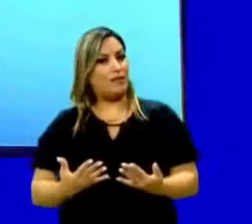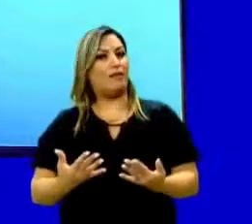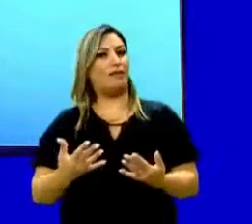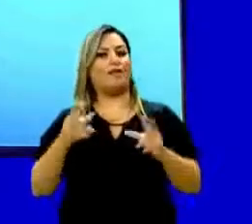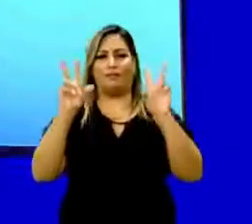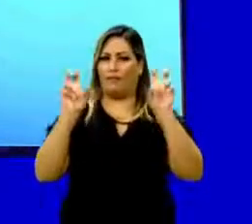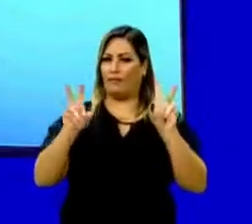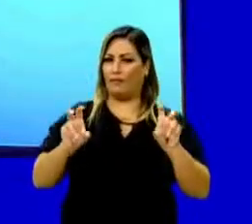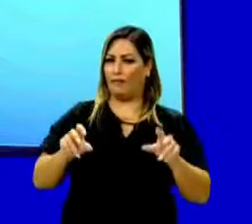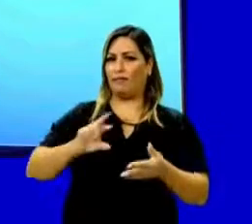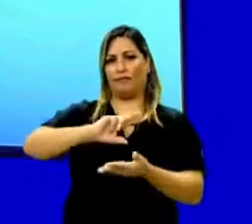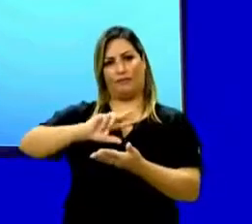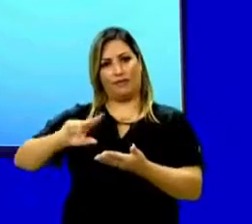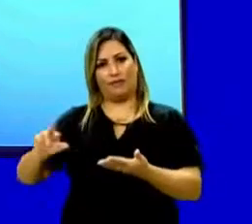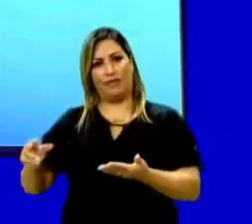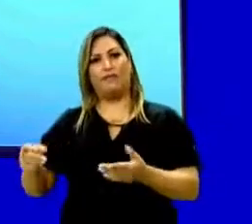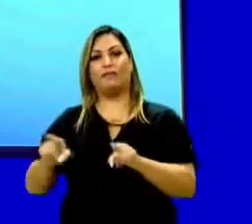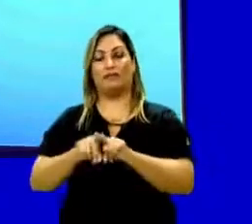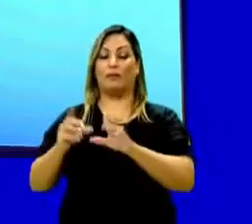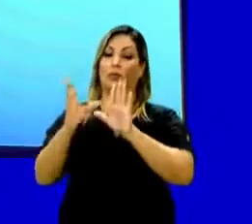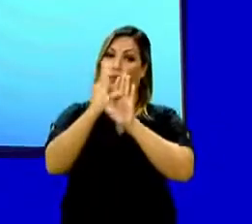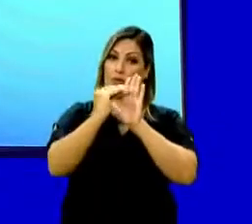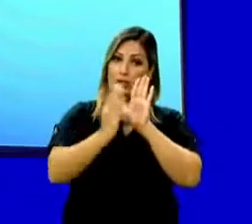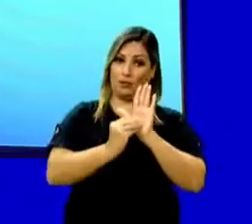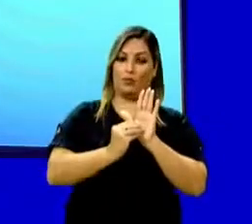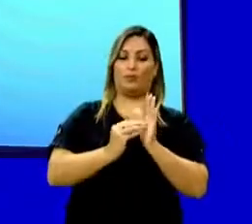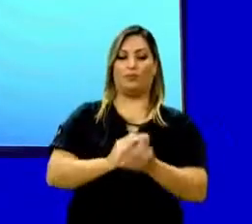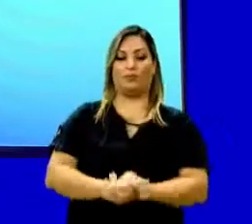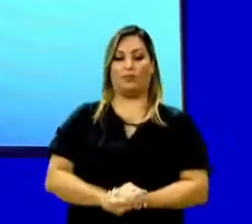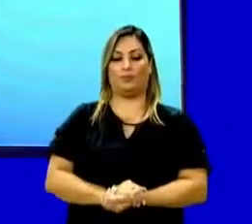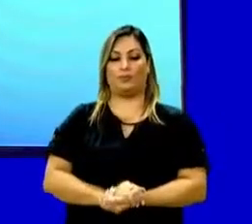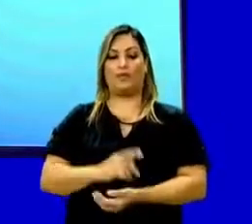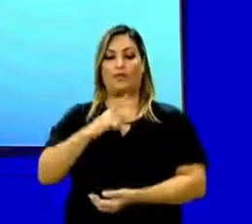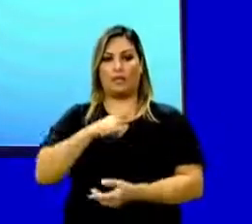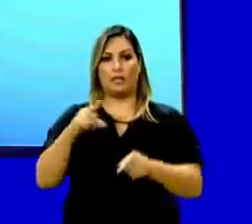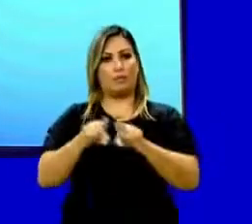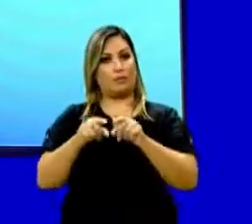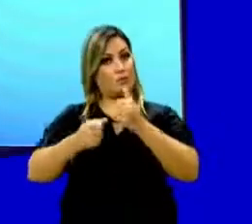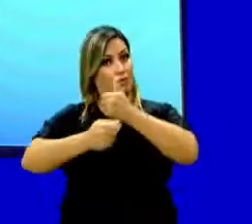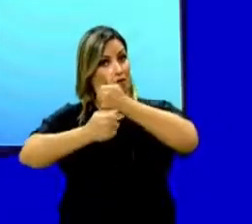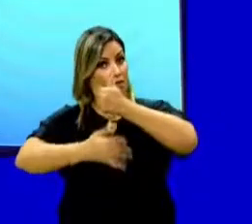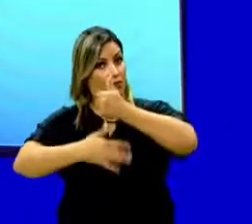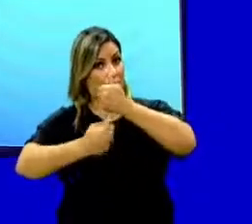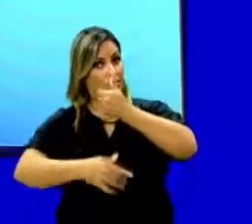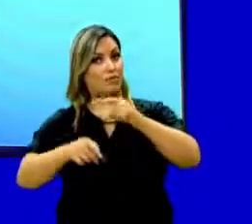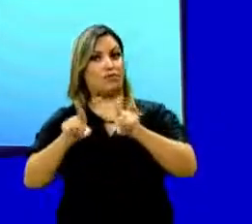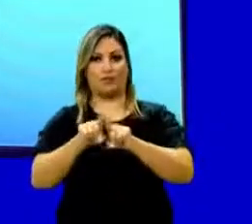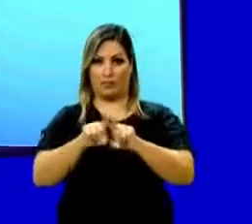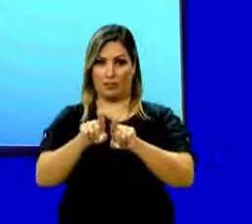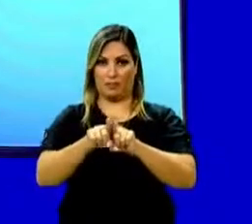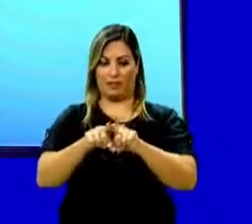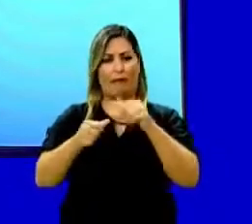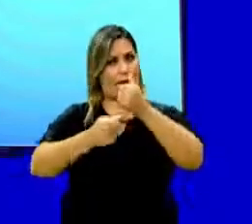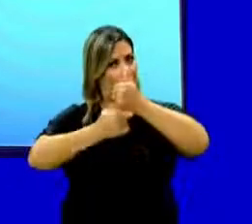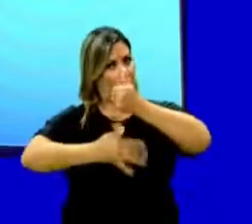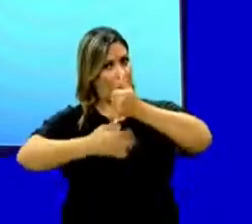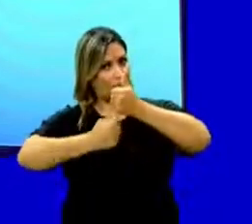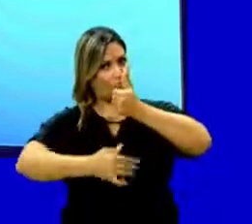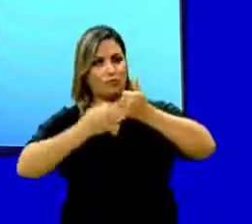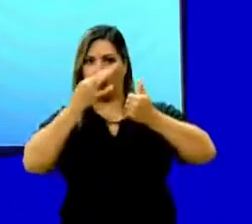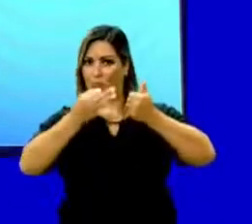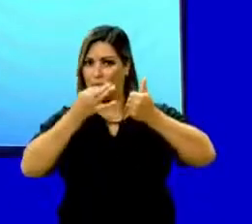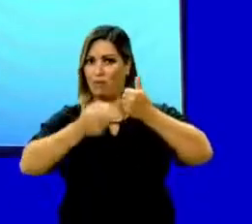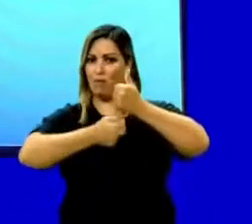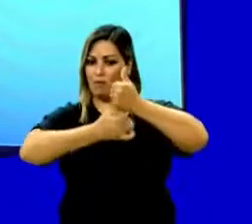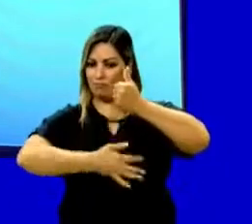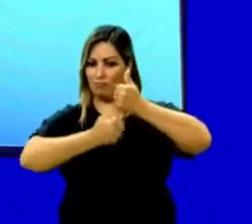determinado assunto, um determinado conteúdo. Nós temos o texto argumentativo. Esses textos